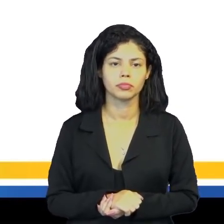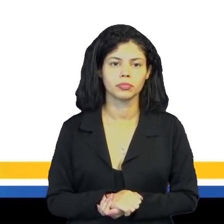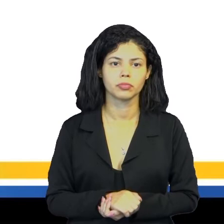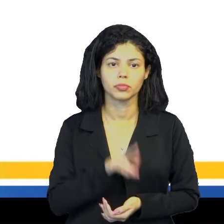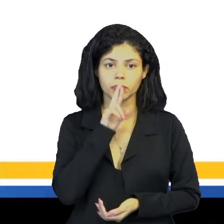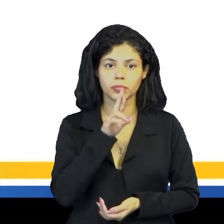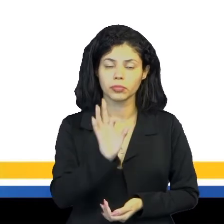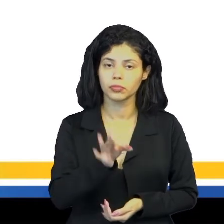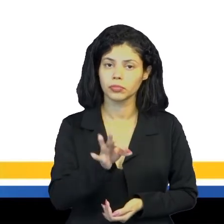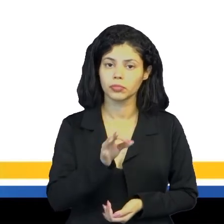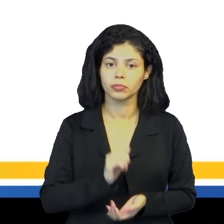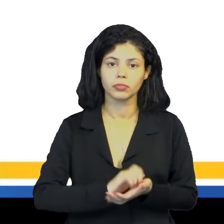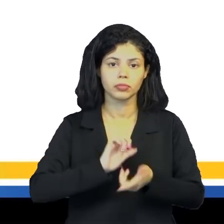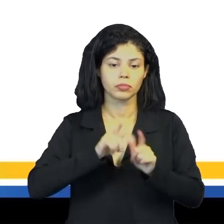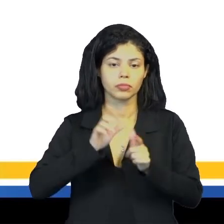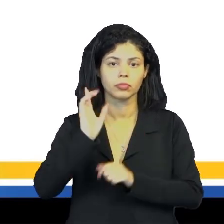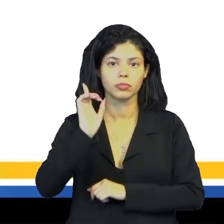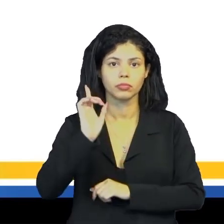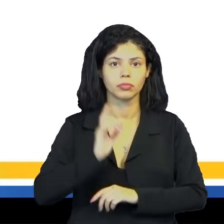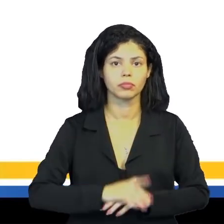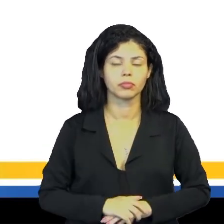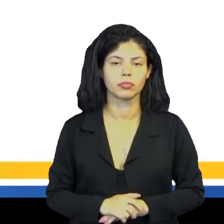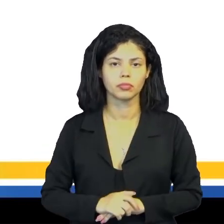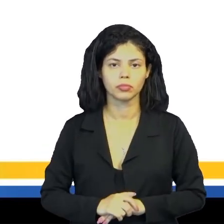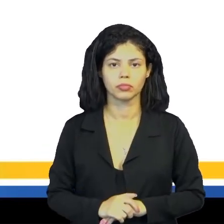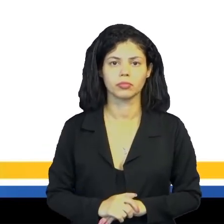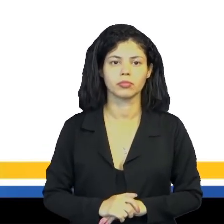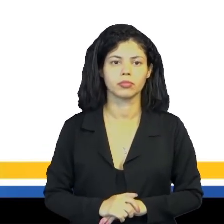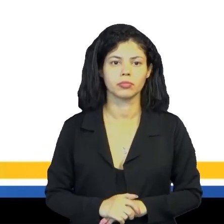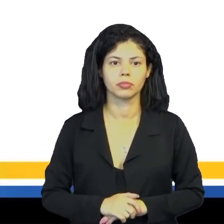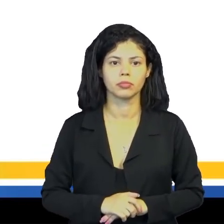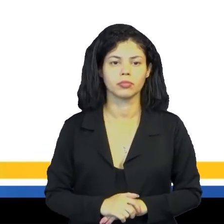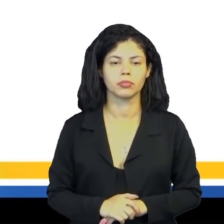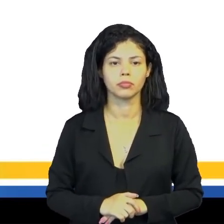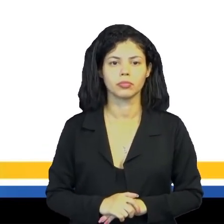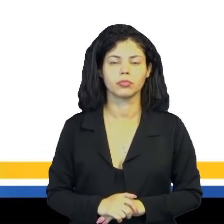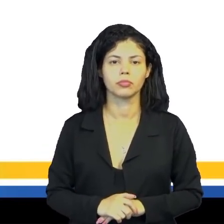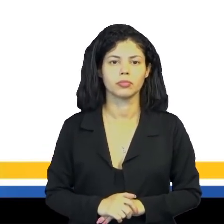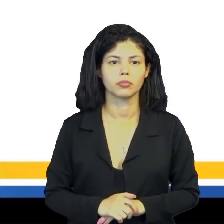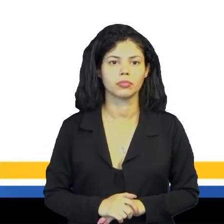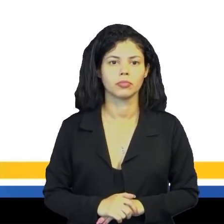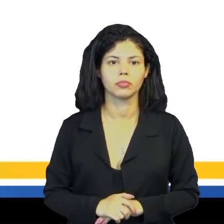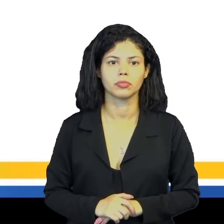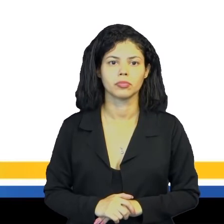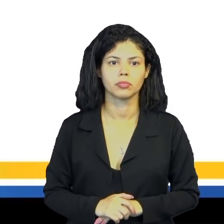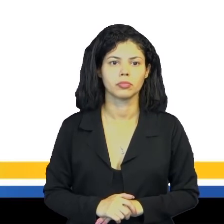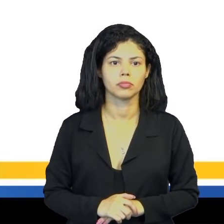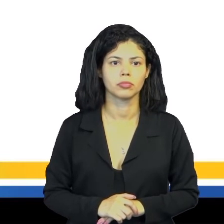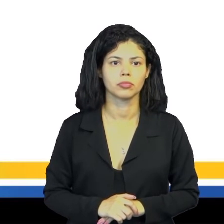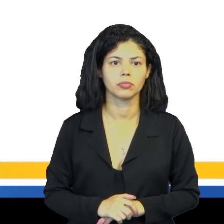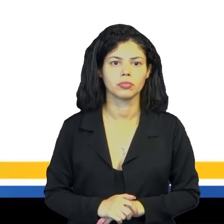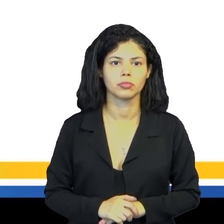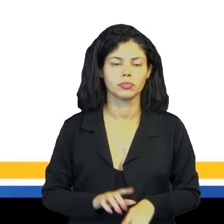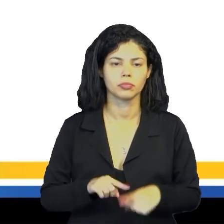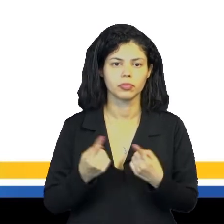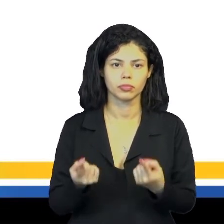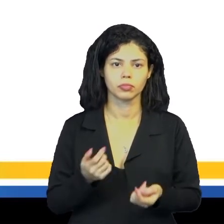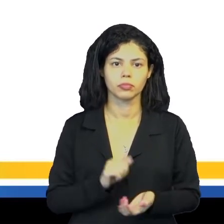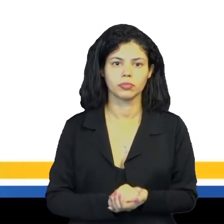A resposta correta, né, é a letra D, governo de Campos Salles. Vamos lá, mais uma questão.